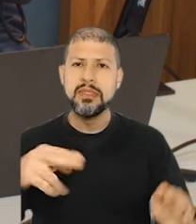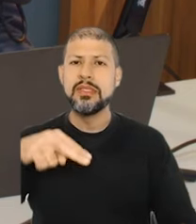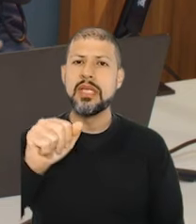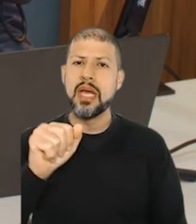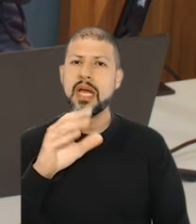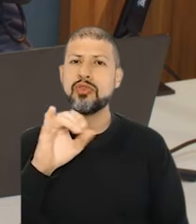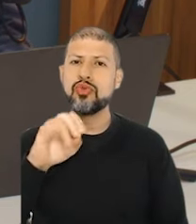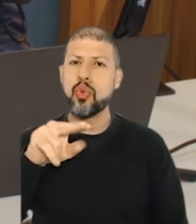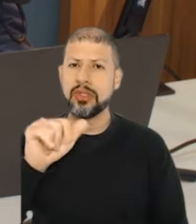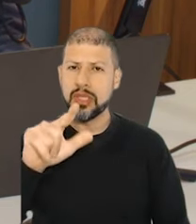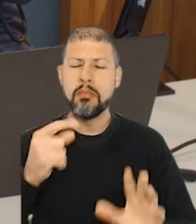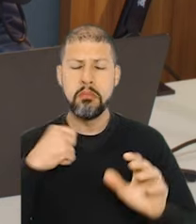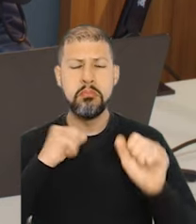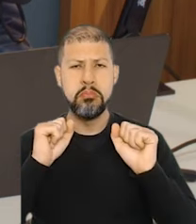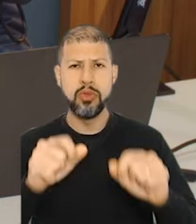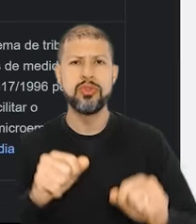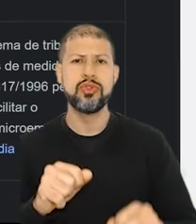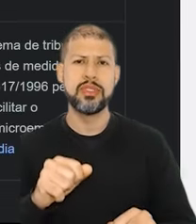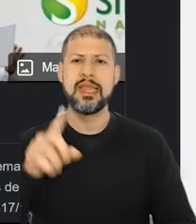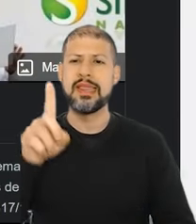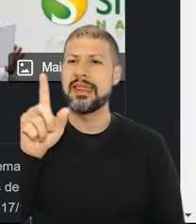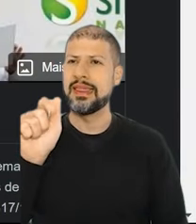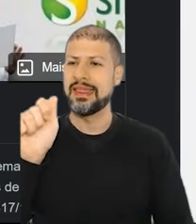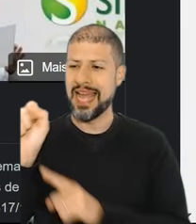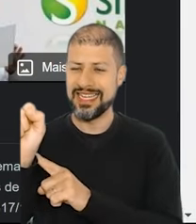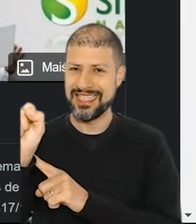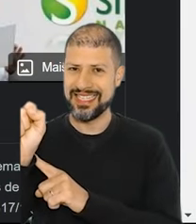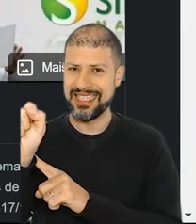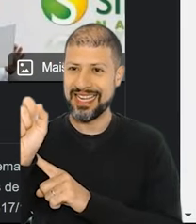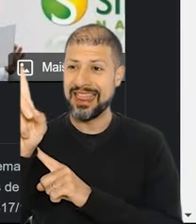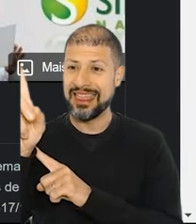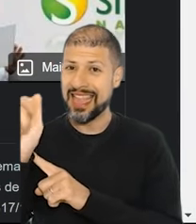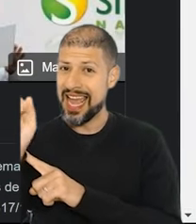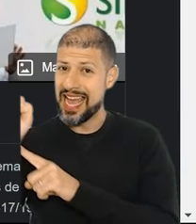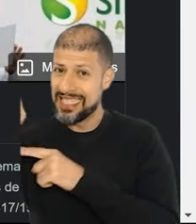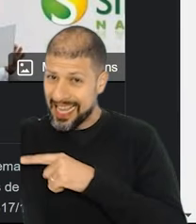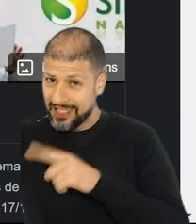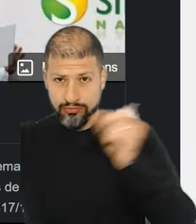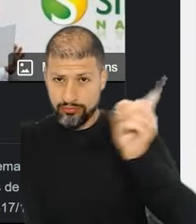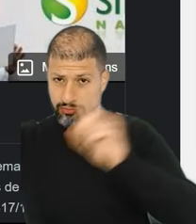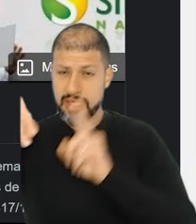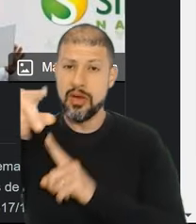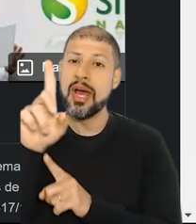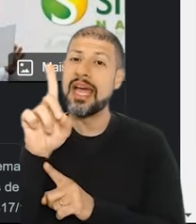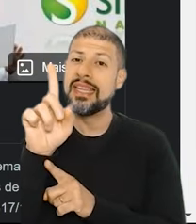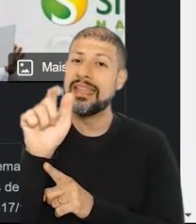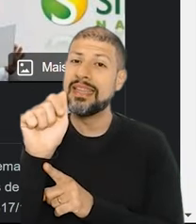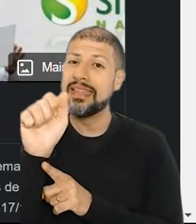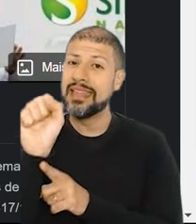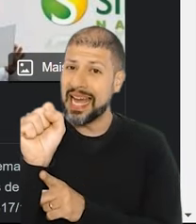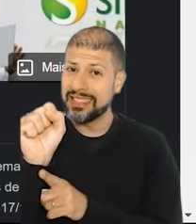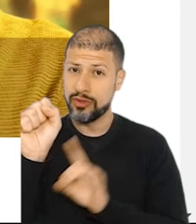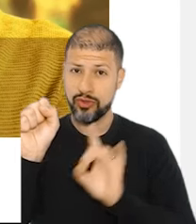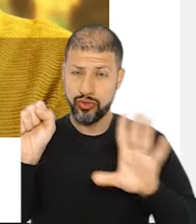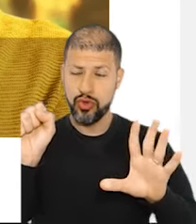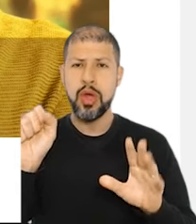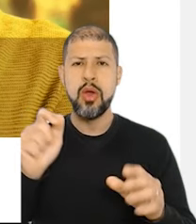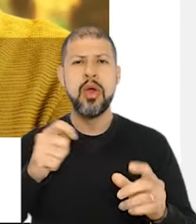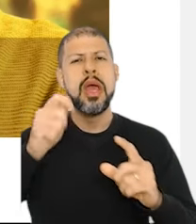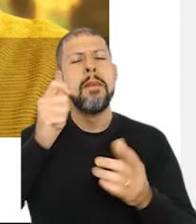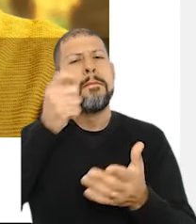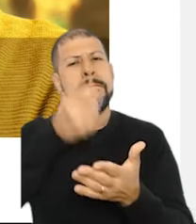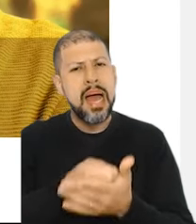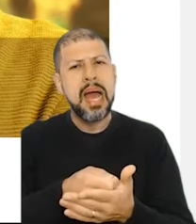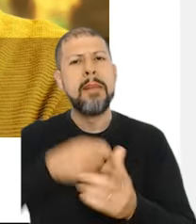posso ir Simples Nacional das e não mais D asn Eu vou acessar que aí é o o documento de arrecadação do Simples Nacional